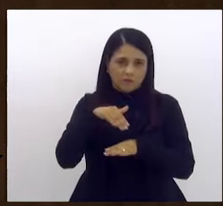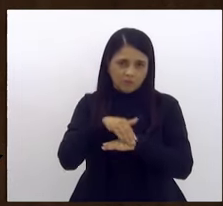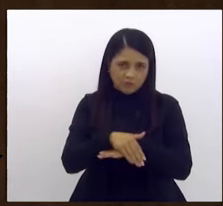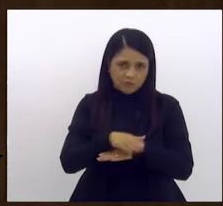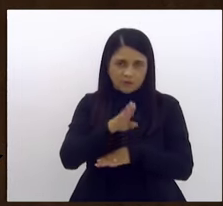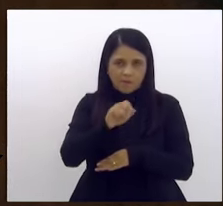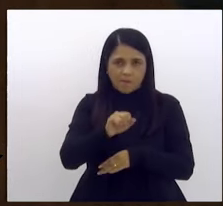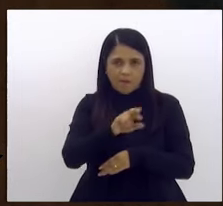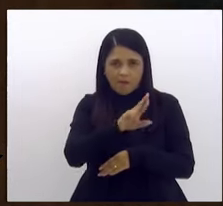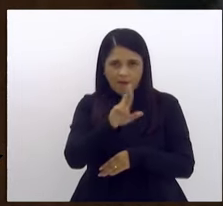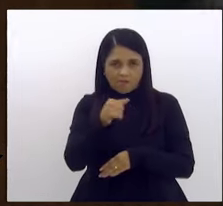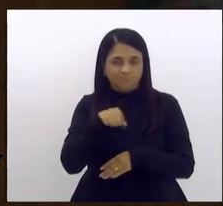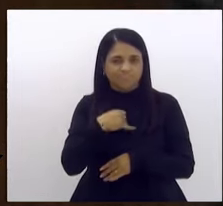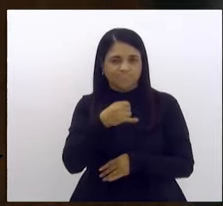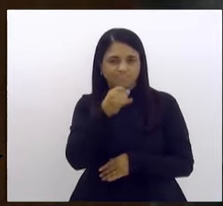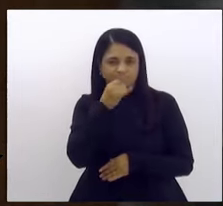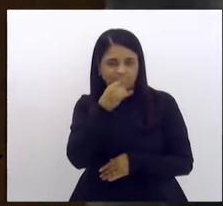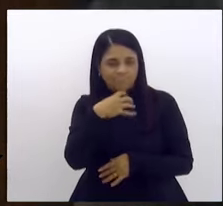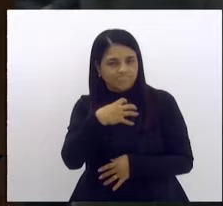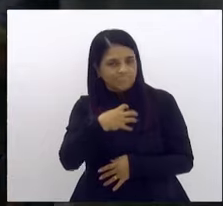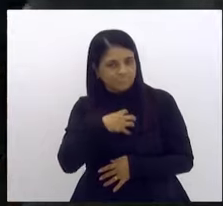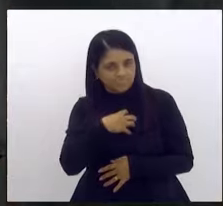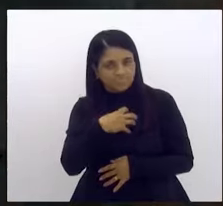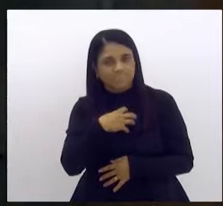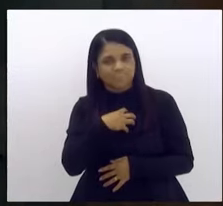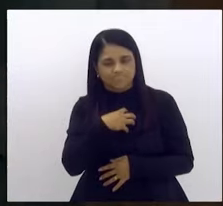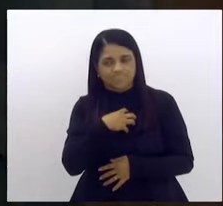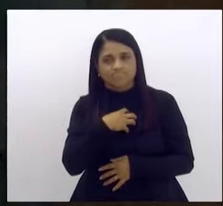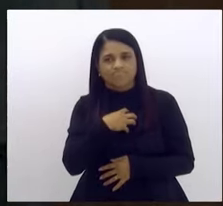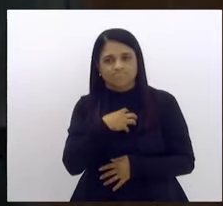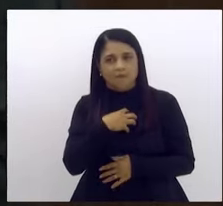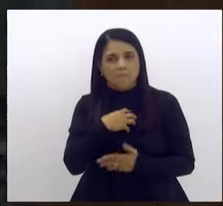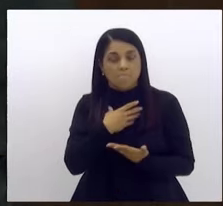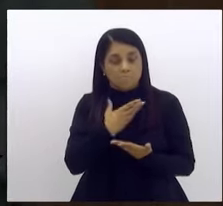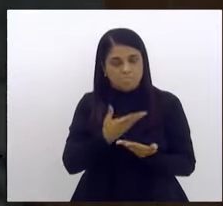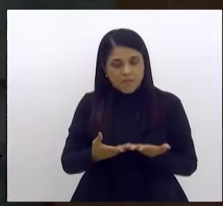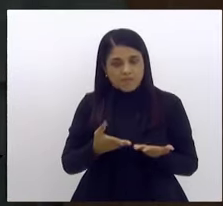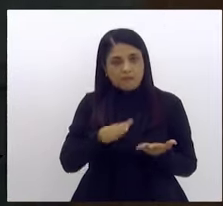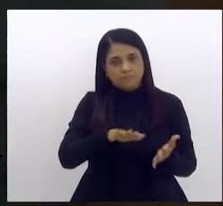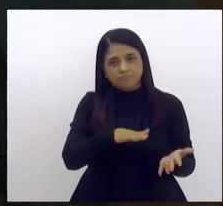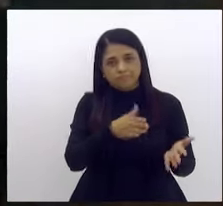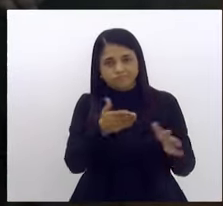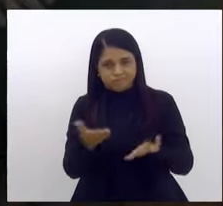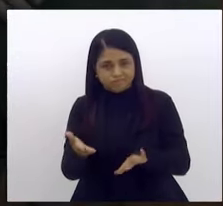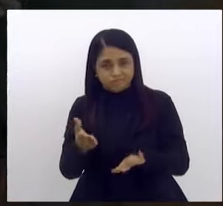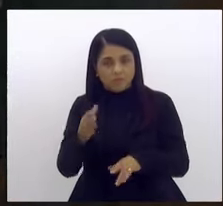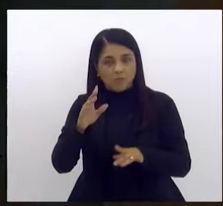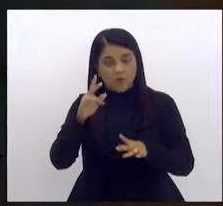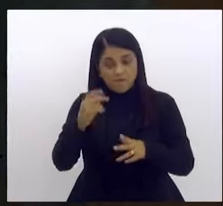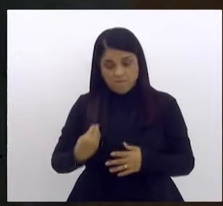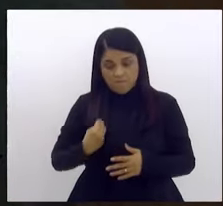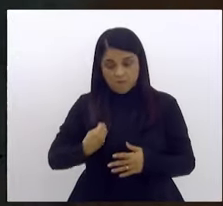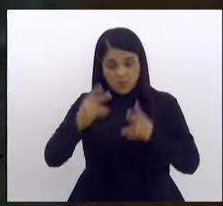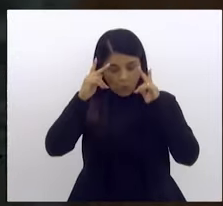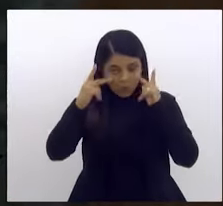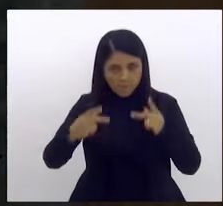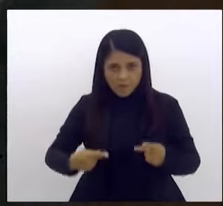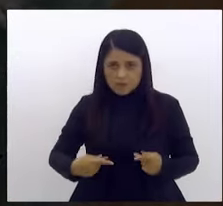Tijuca. A gente está muito triste, muito sensibilizado. Eu acho que a perda de uma vida humana, a gente já fica muito triste. Eu queria,